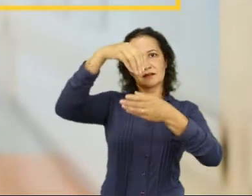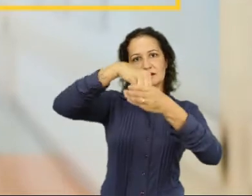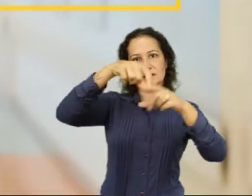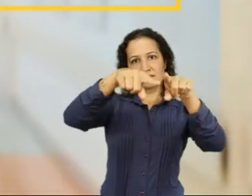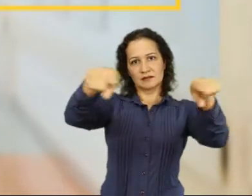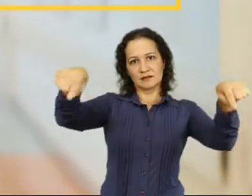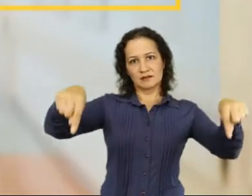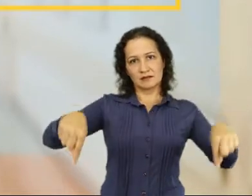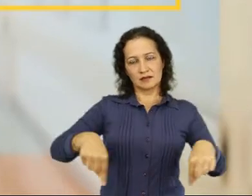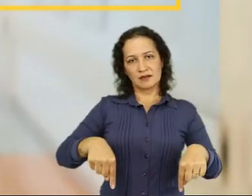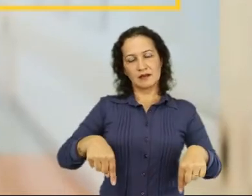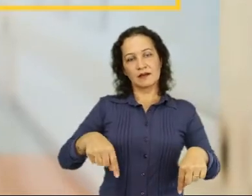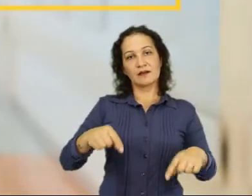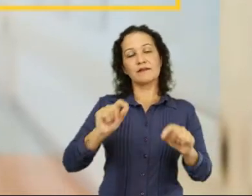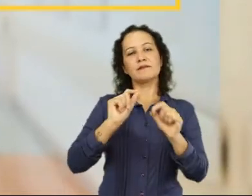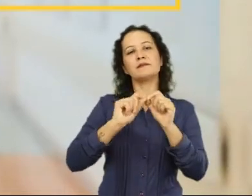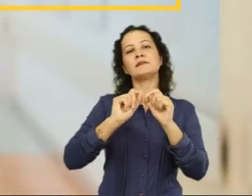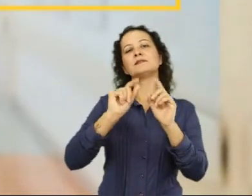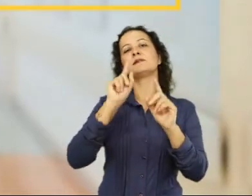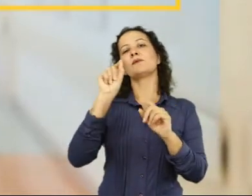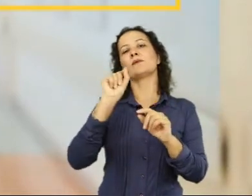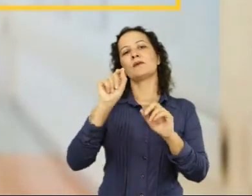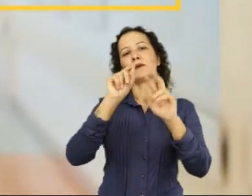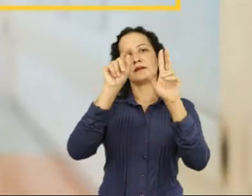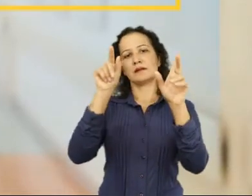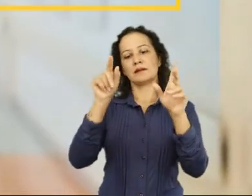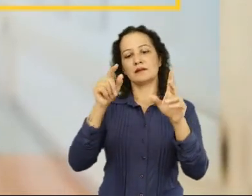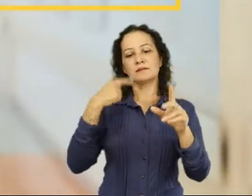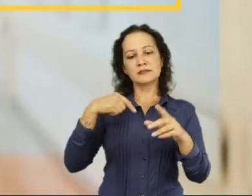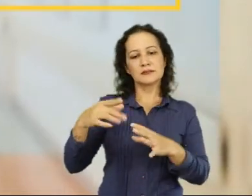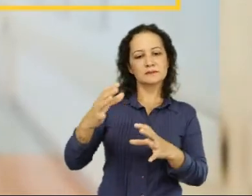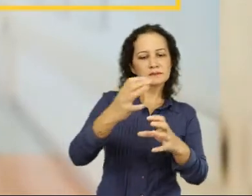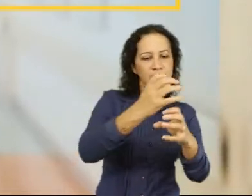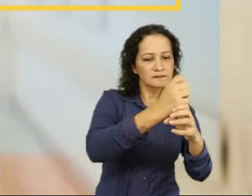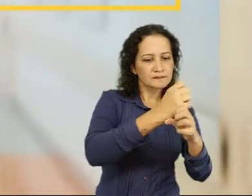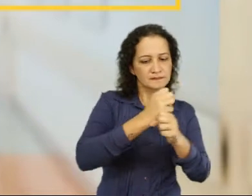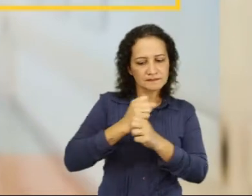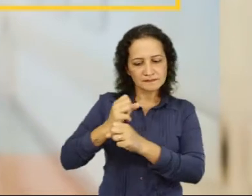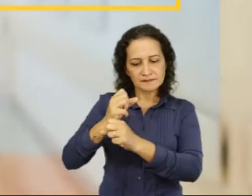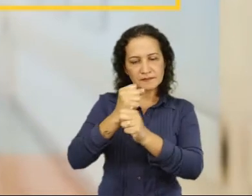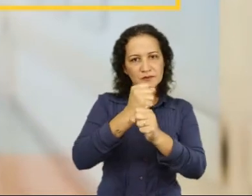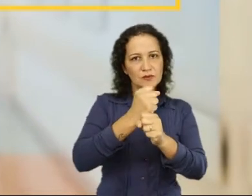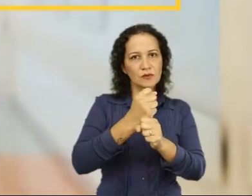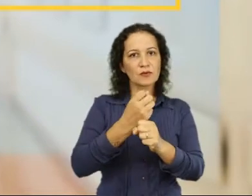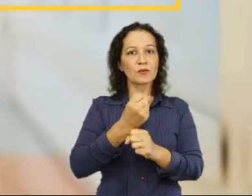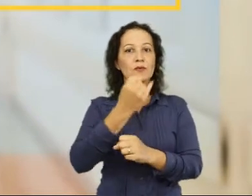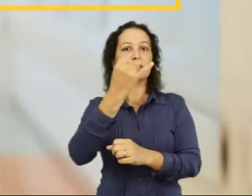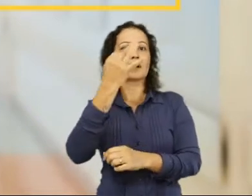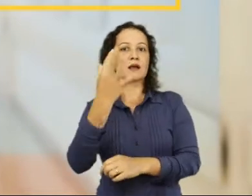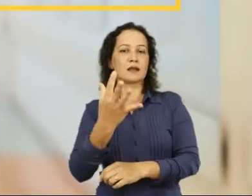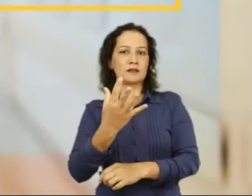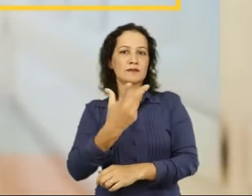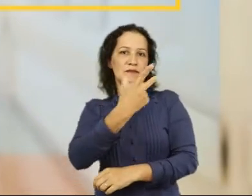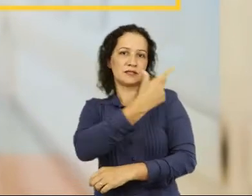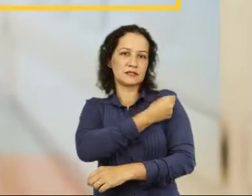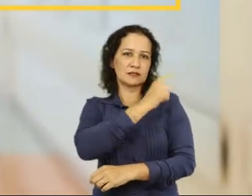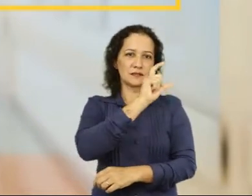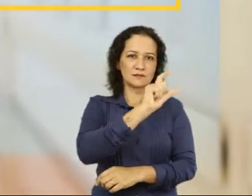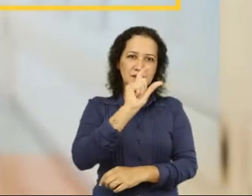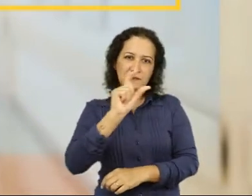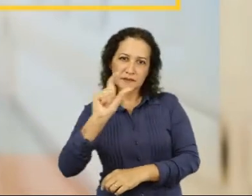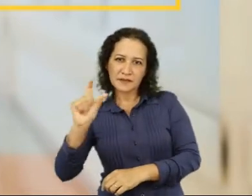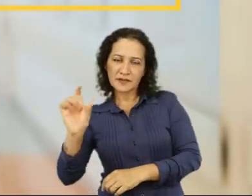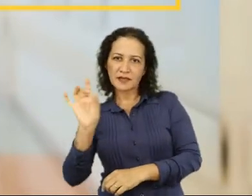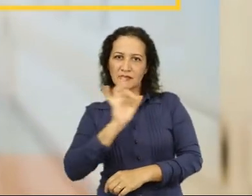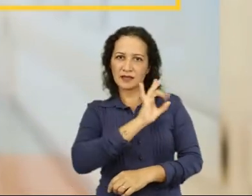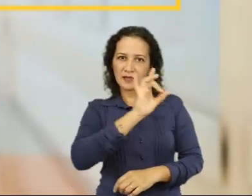ele deverá realizar a contagem de frascos utilizados no dia, repassar essa informação para a